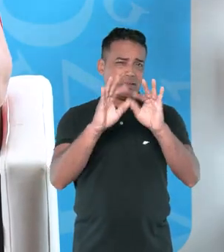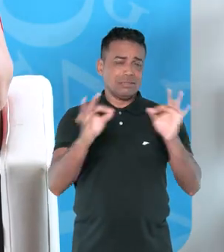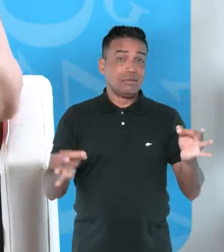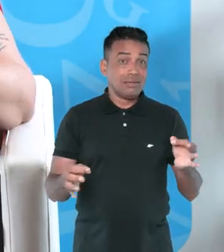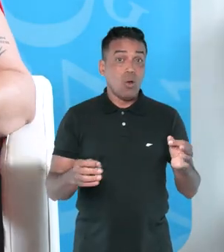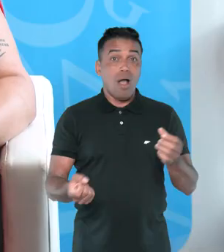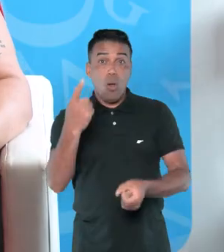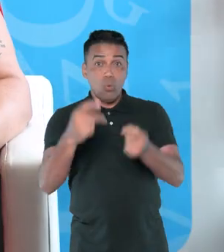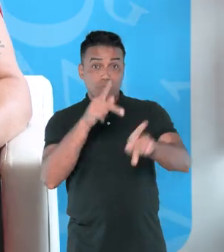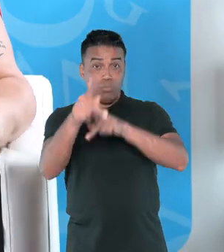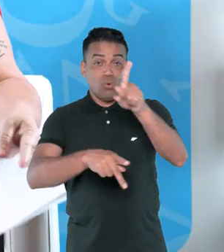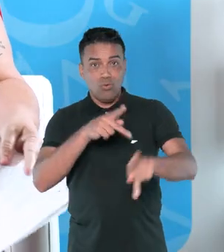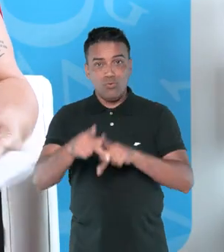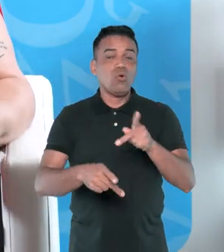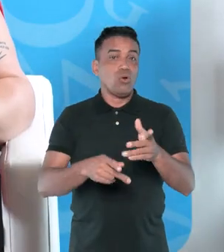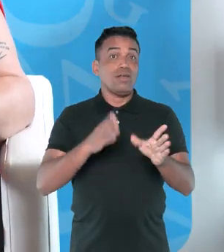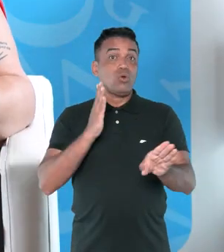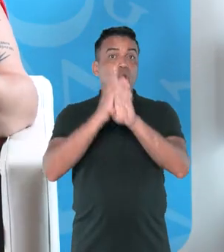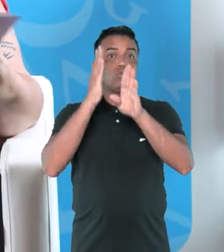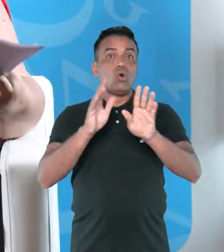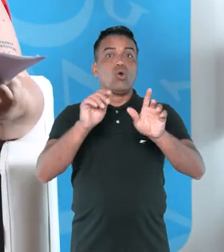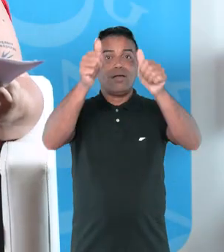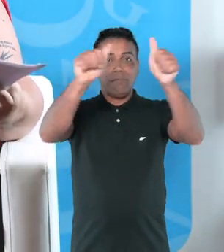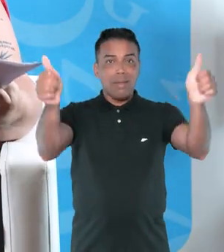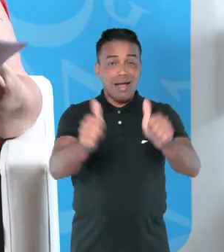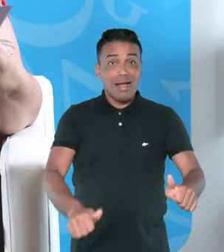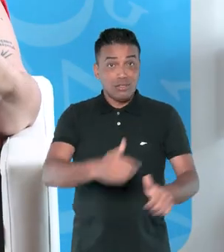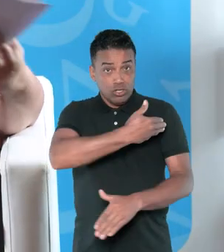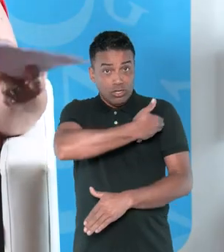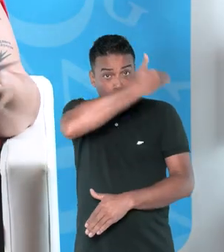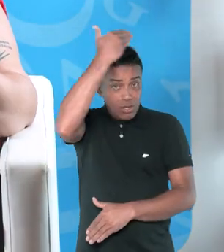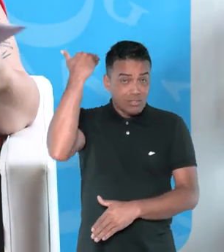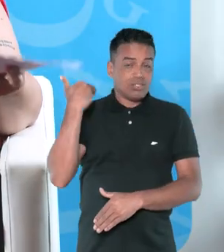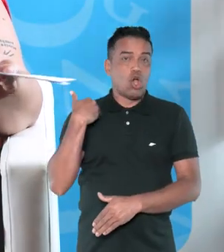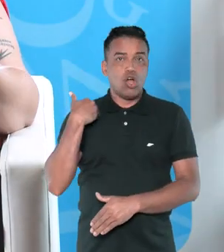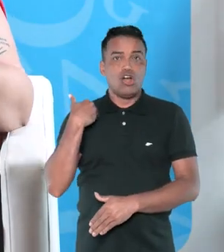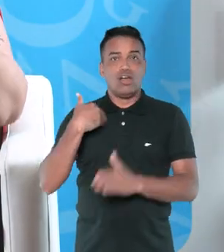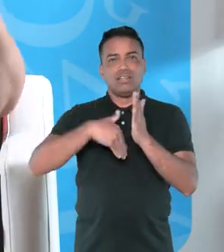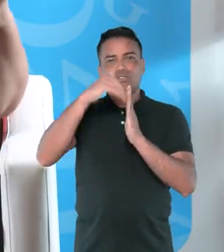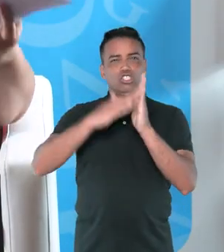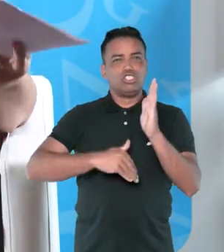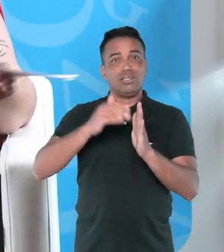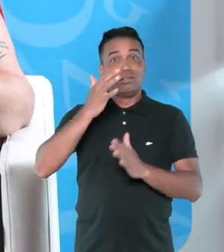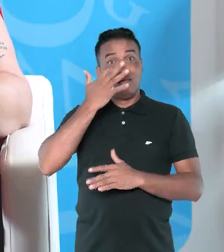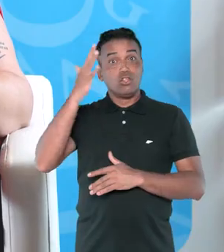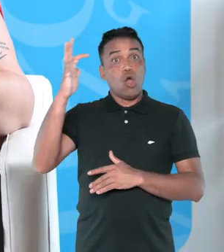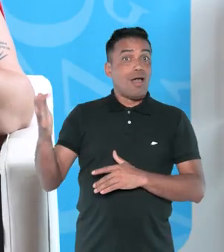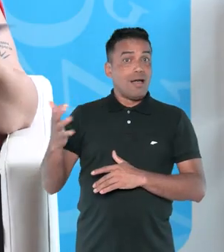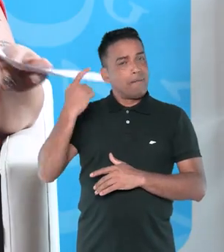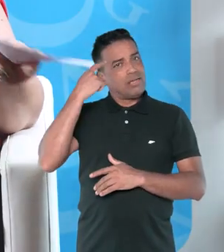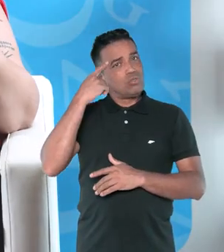Tremembés encontraram uma imagem de Nossa Senhora na praia, que eles viram no meio-dia, e como ela tinha uma tinta dourada, eles chamaram de labareda, achavam que era uma chama de